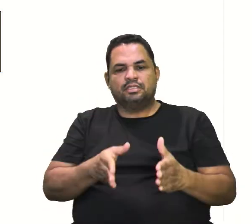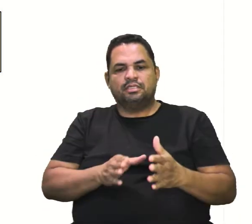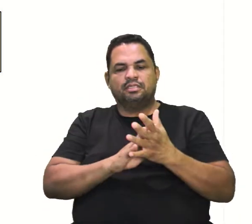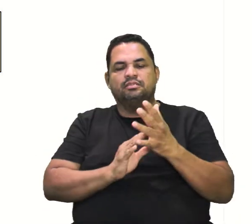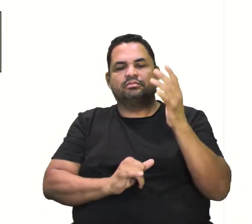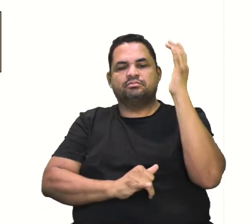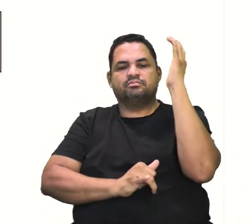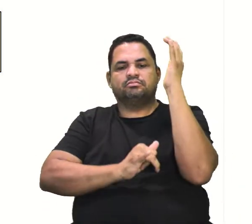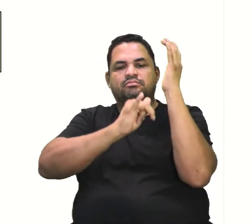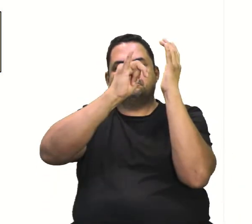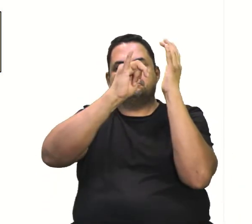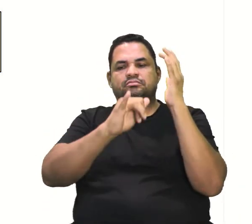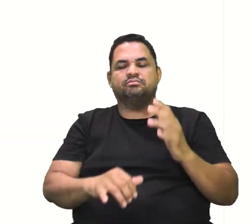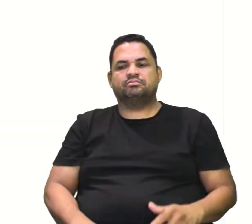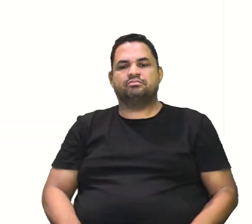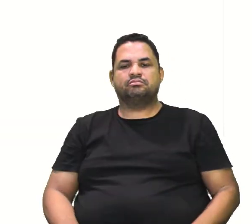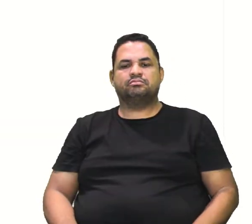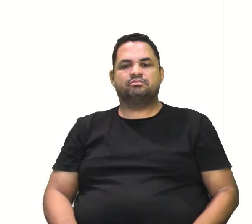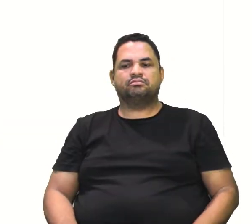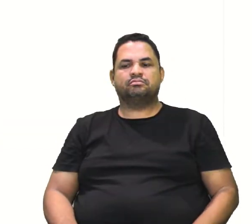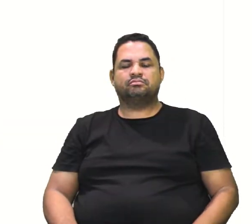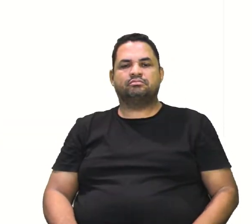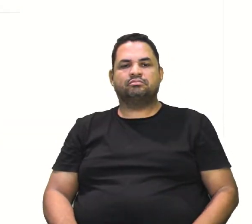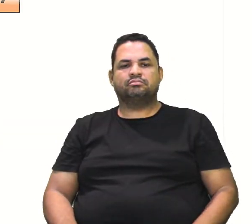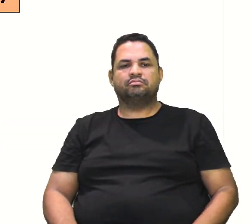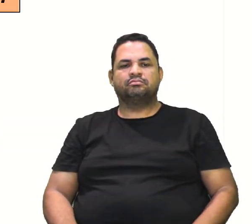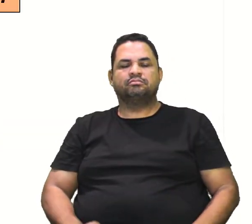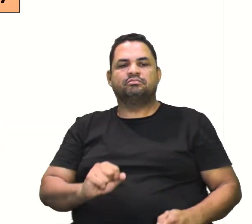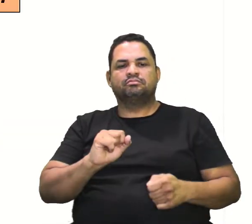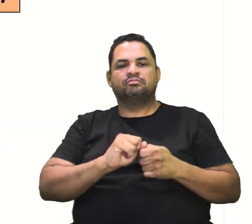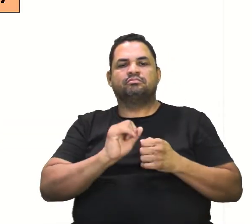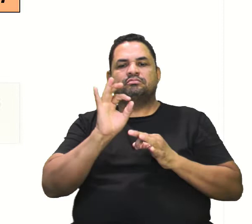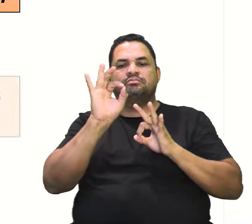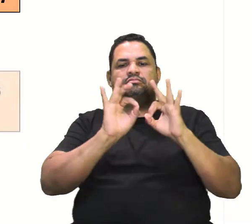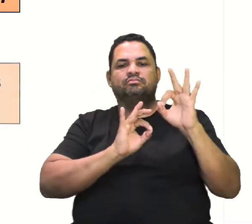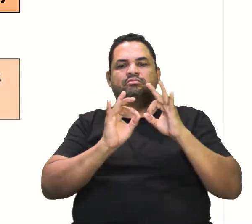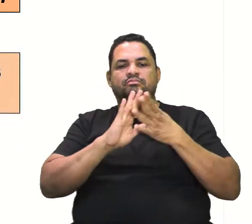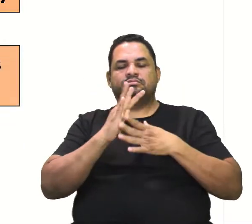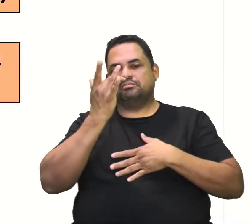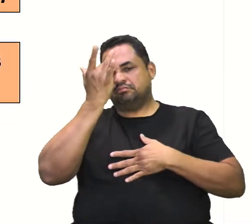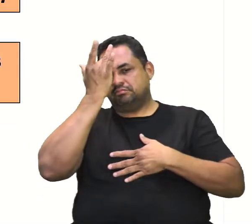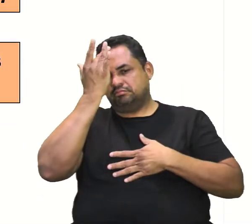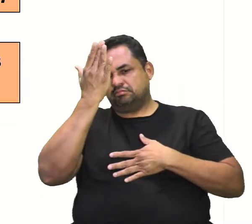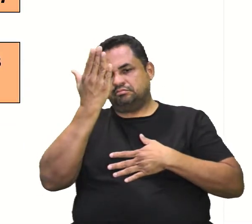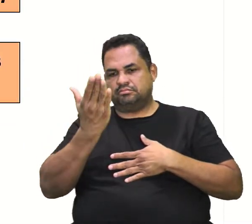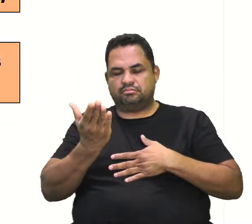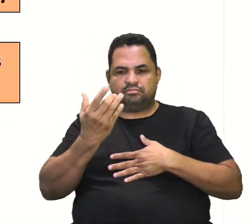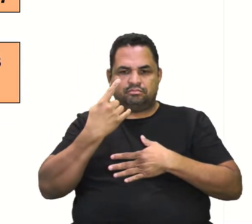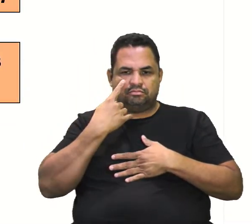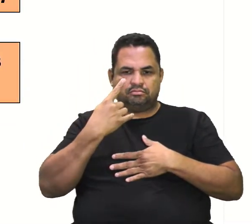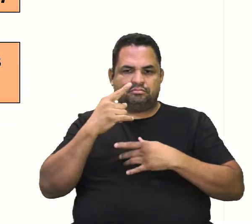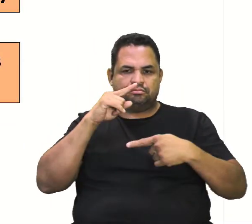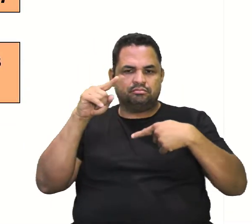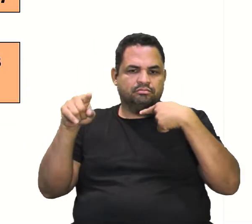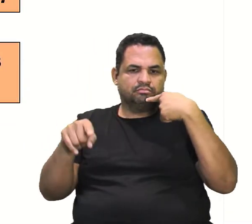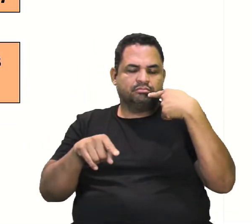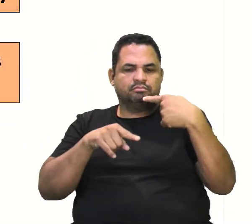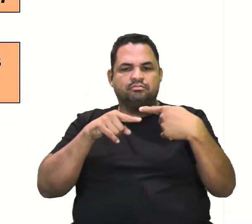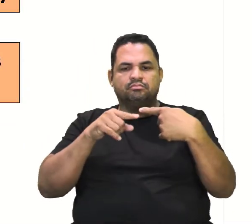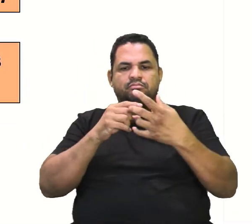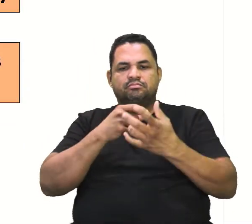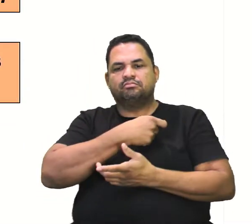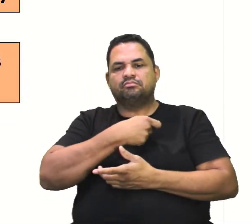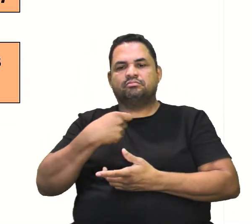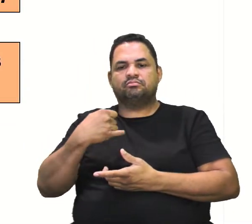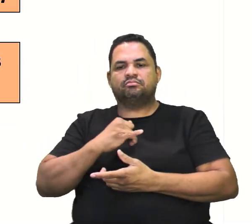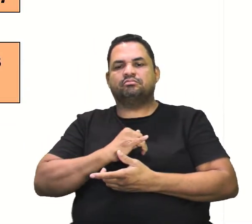Y, certo? E vamos fazer aquele esqueminha, né? Que fica mais fácil, né? Olha aí, foco sobre o eixo